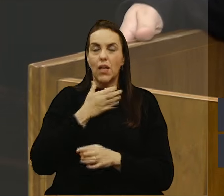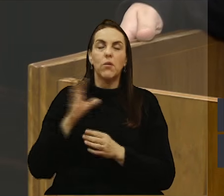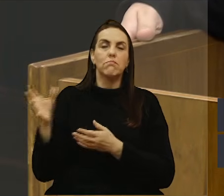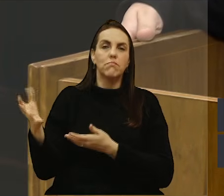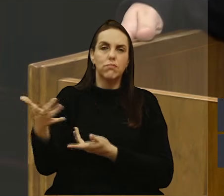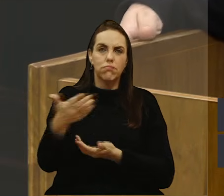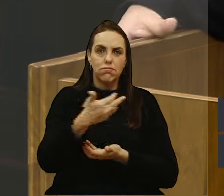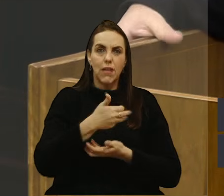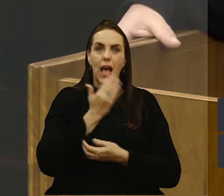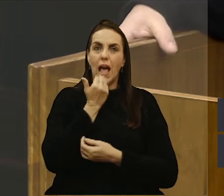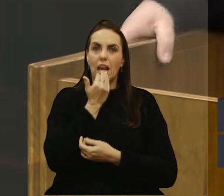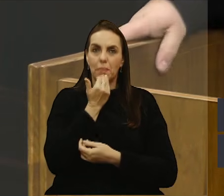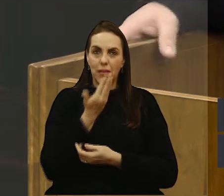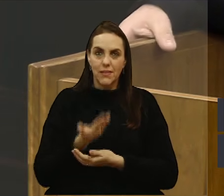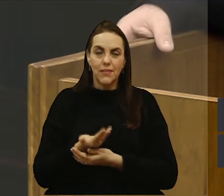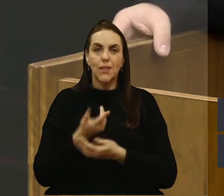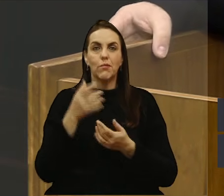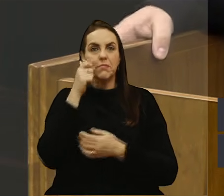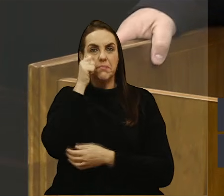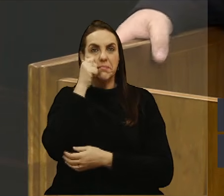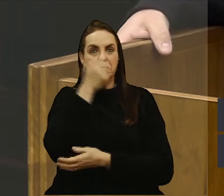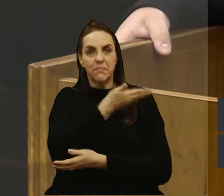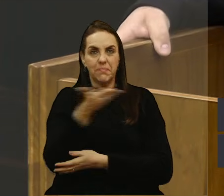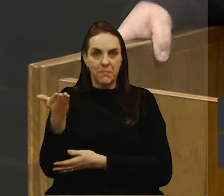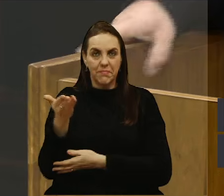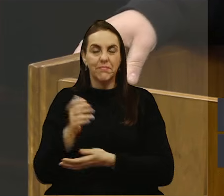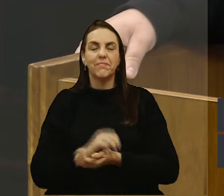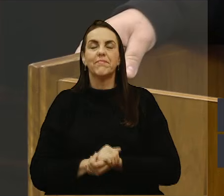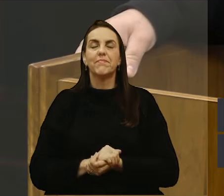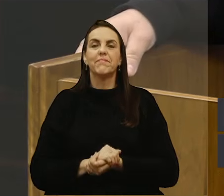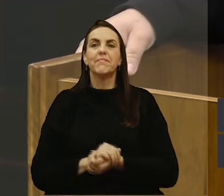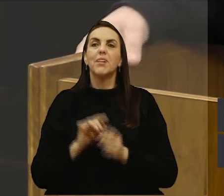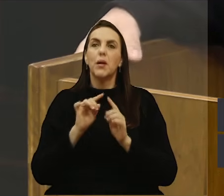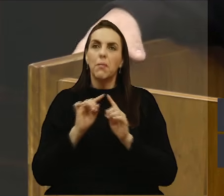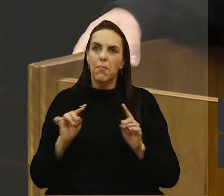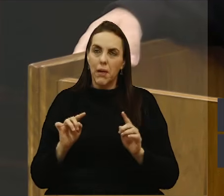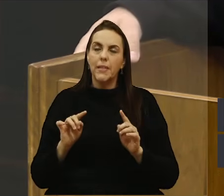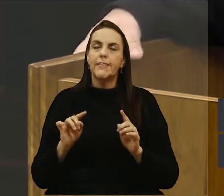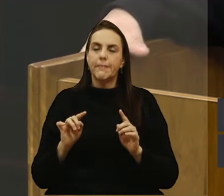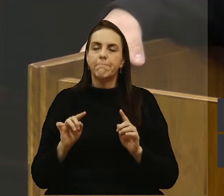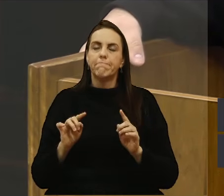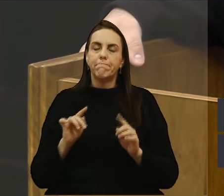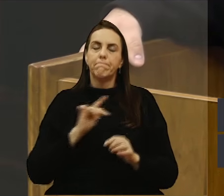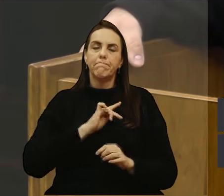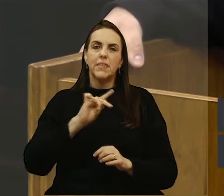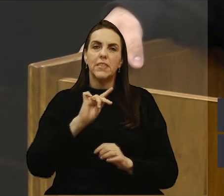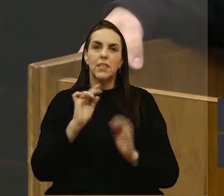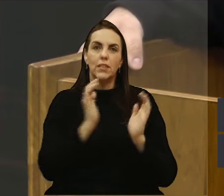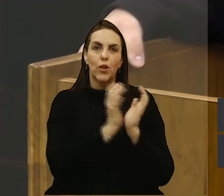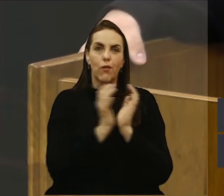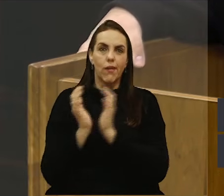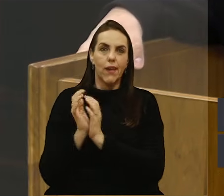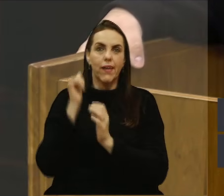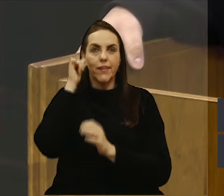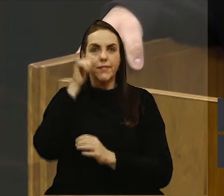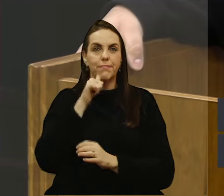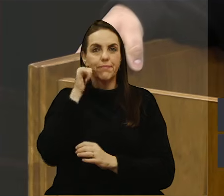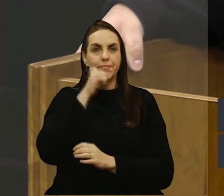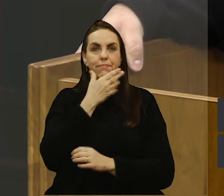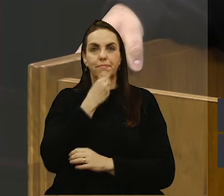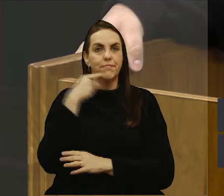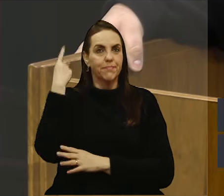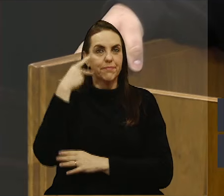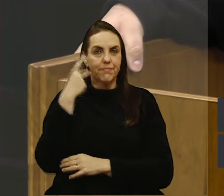alimentos e estão aqui presentes agora. Mas, presidente, colegas vereadores,